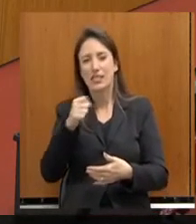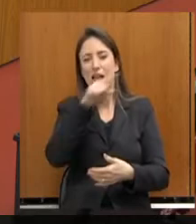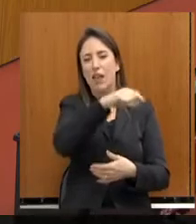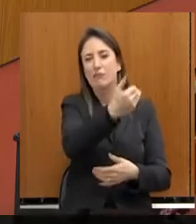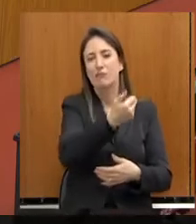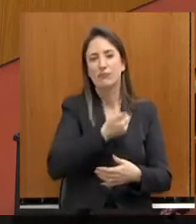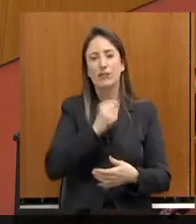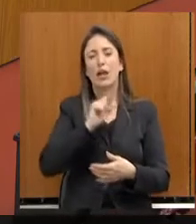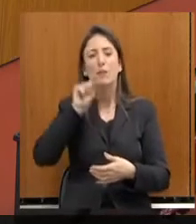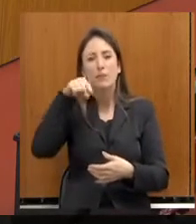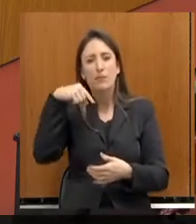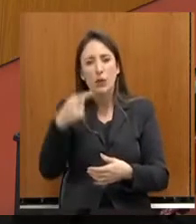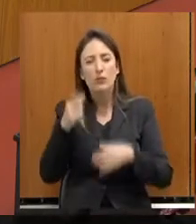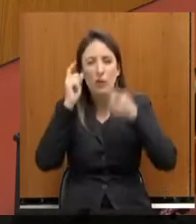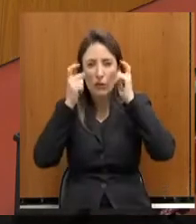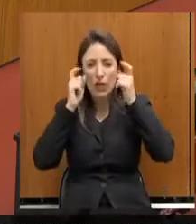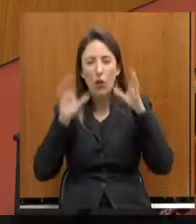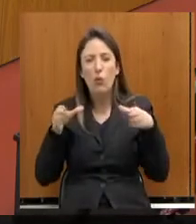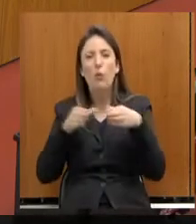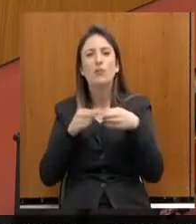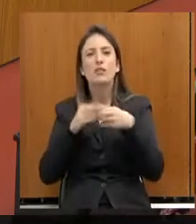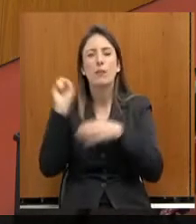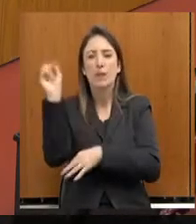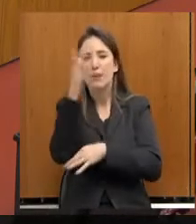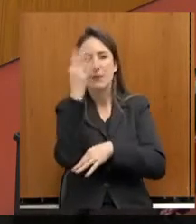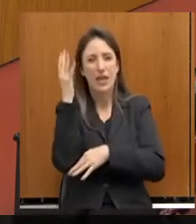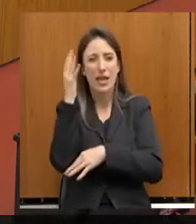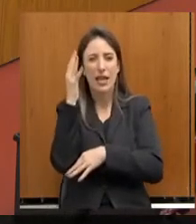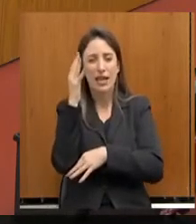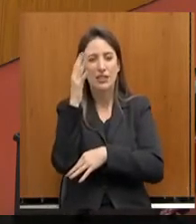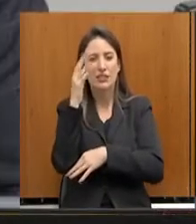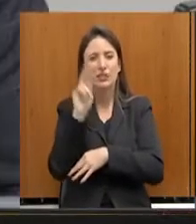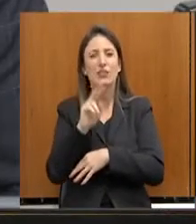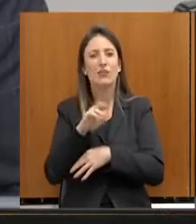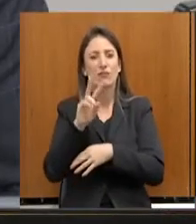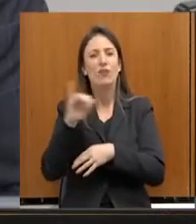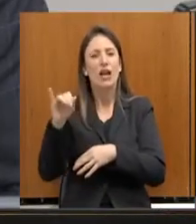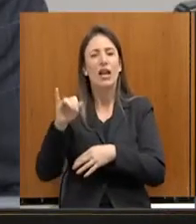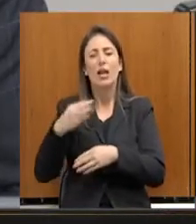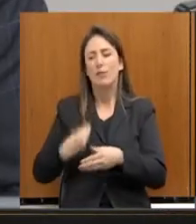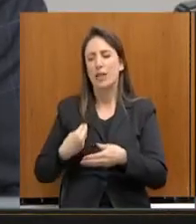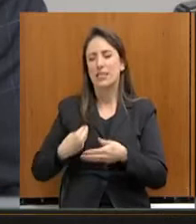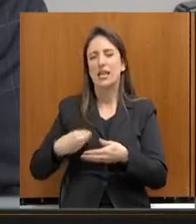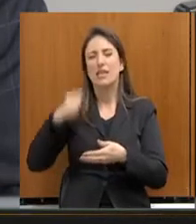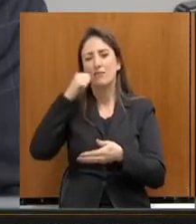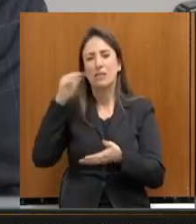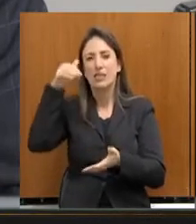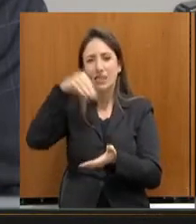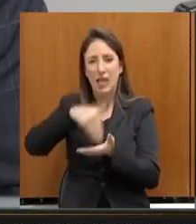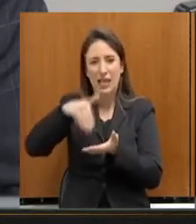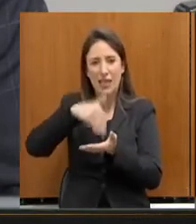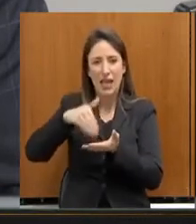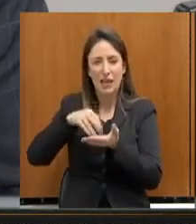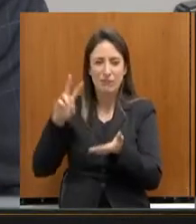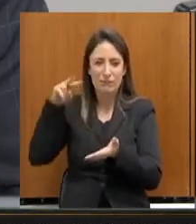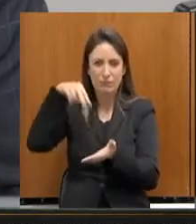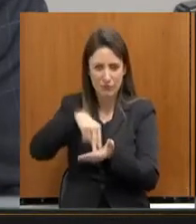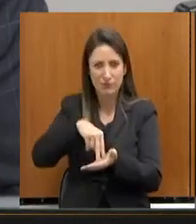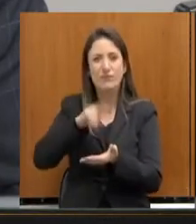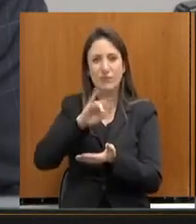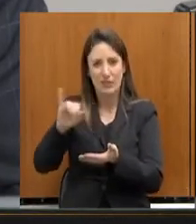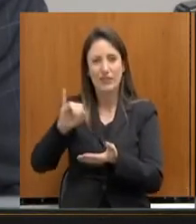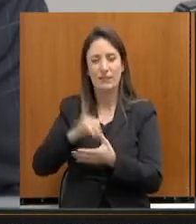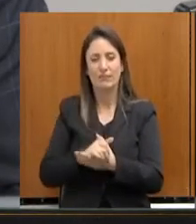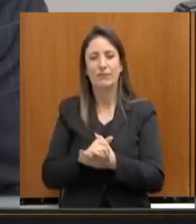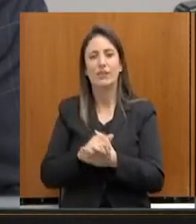de Meio Ambiente a presença da secretária Nações está assegurada a presença da secretária então